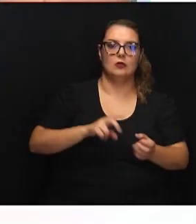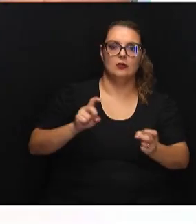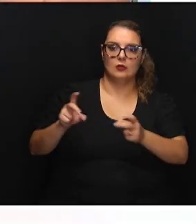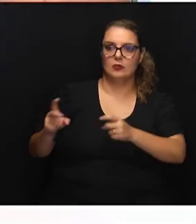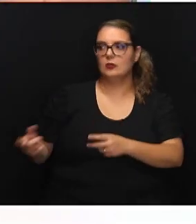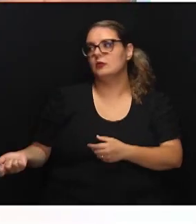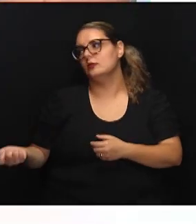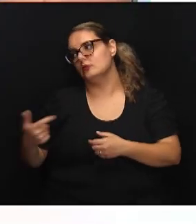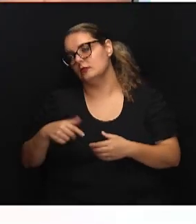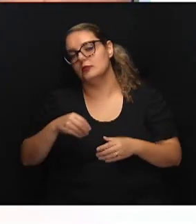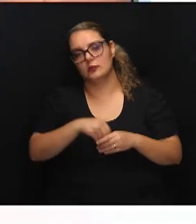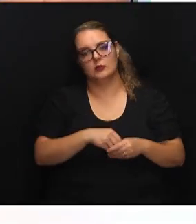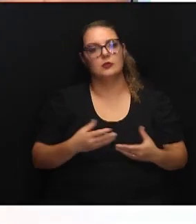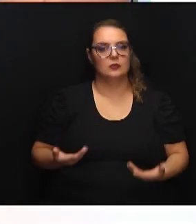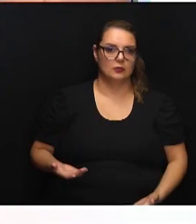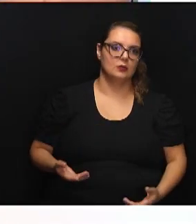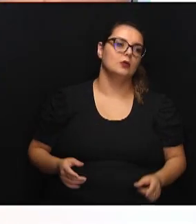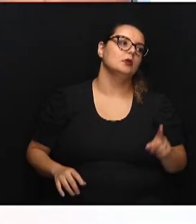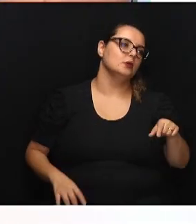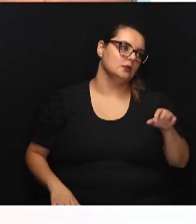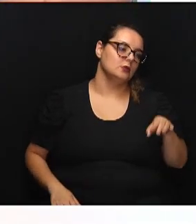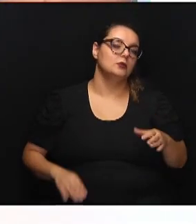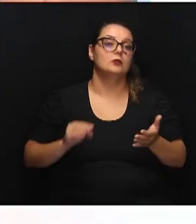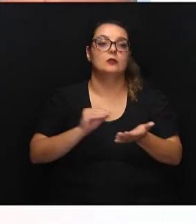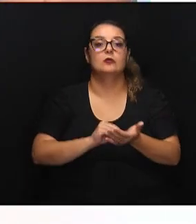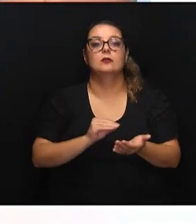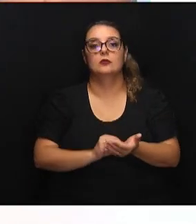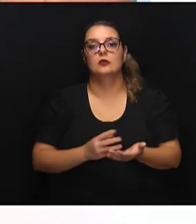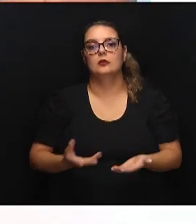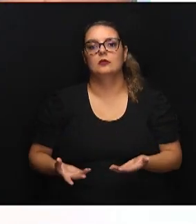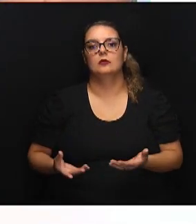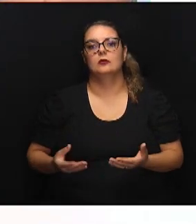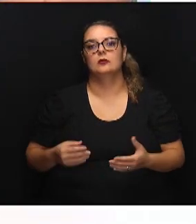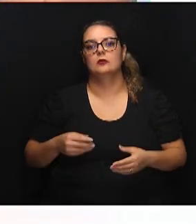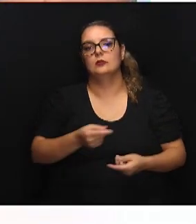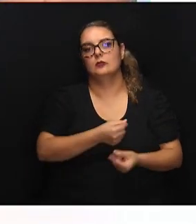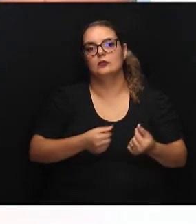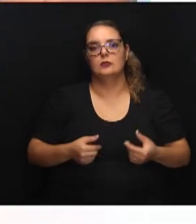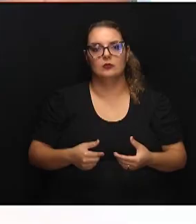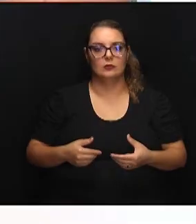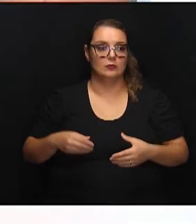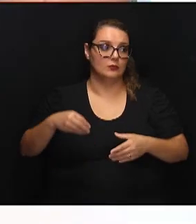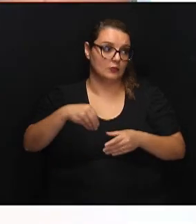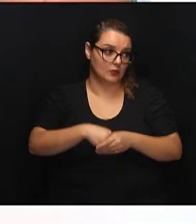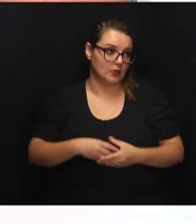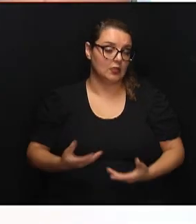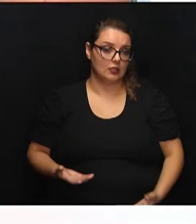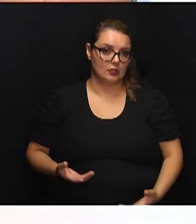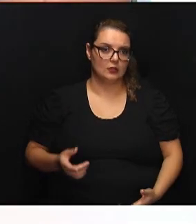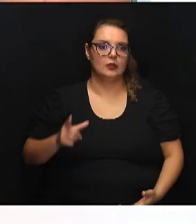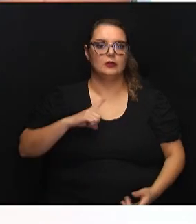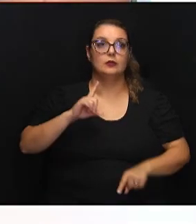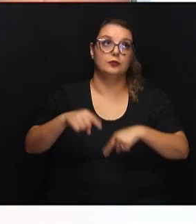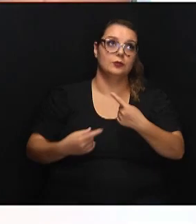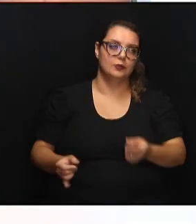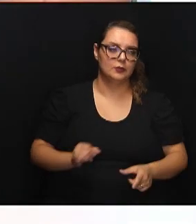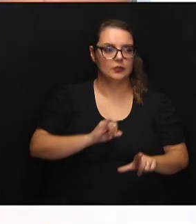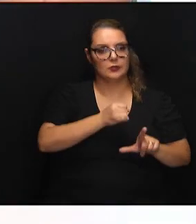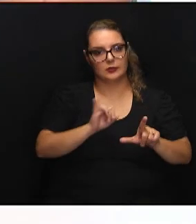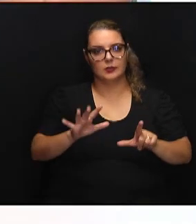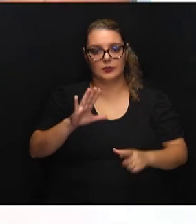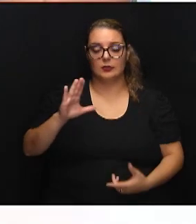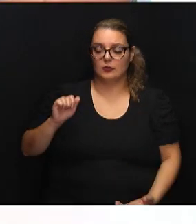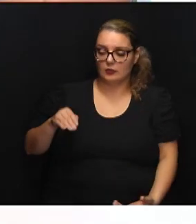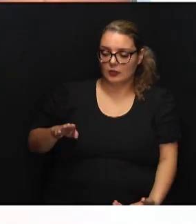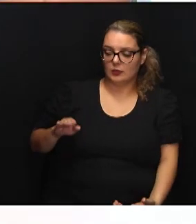mercado do que o mercado interno. Então falta no mercado interno e você tem uma outra pressão inflacionária. Então o câmbio hoje no Brasil, né,